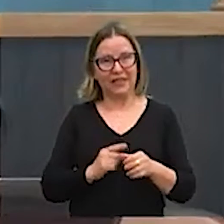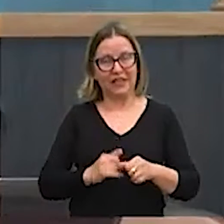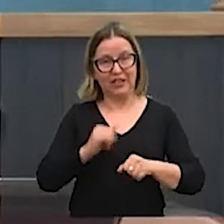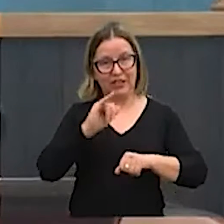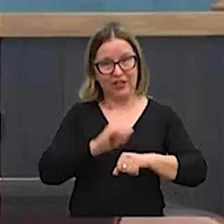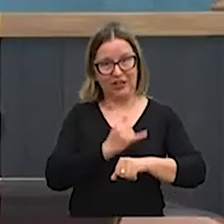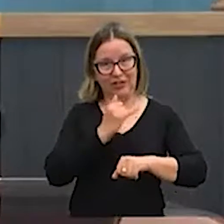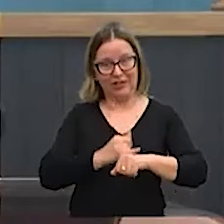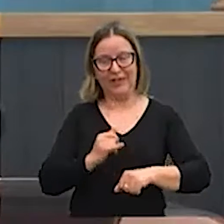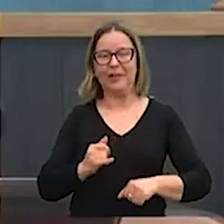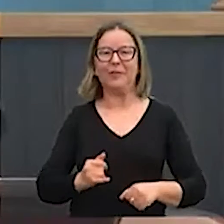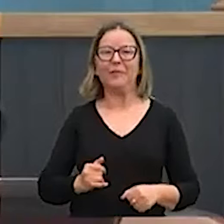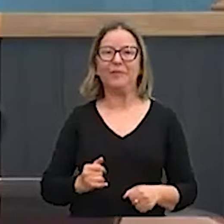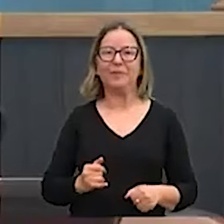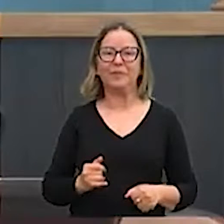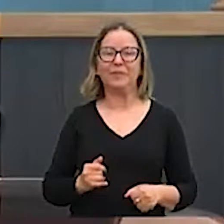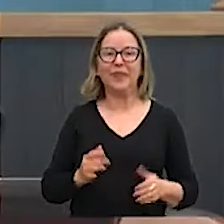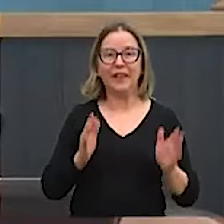de Ramos,